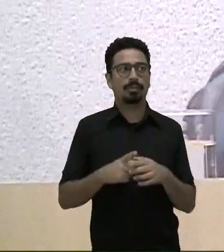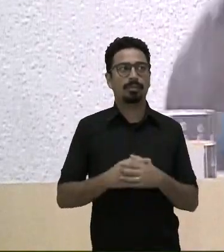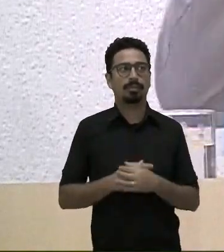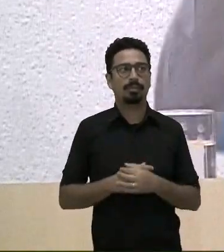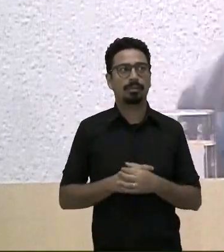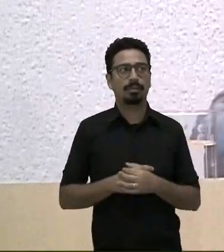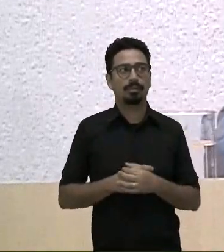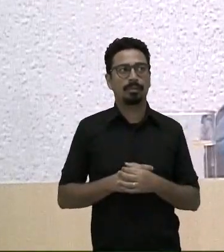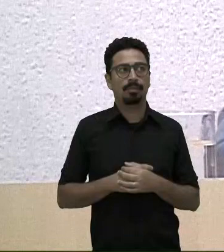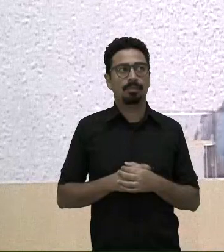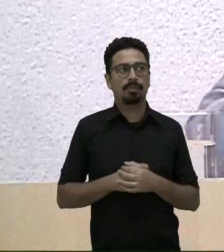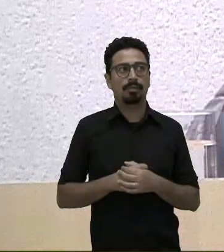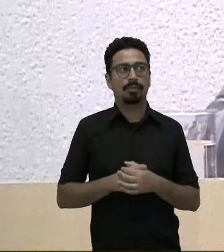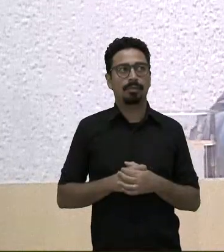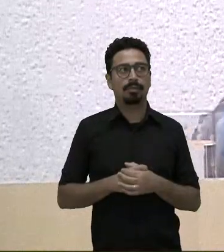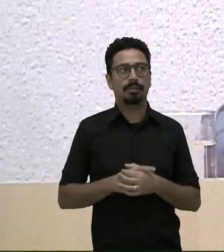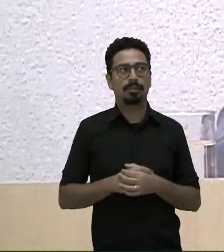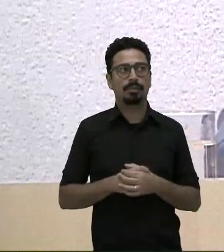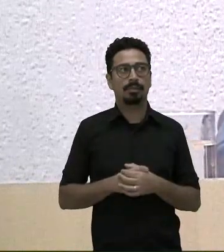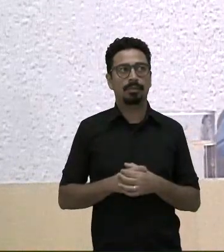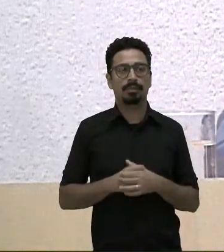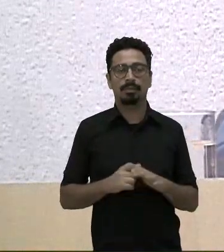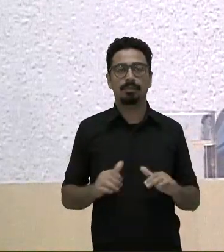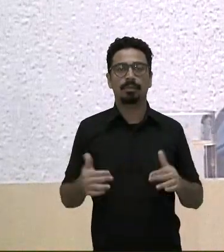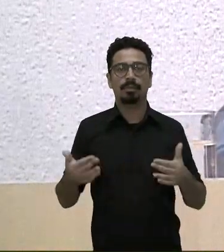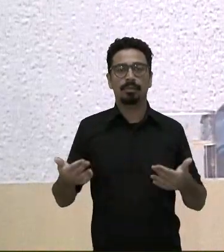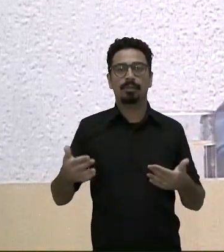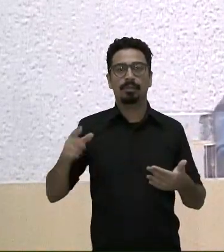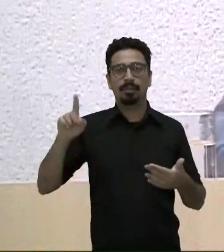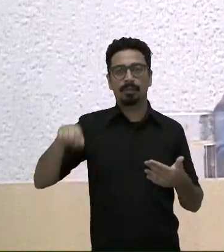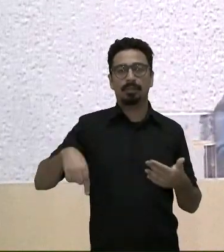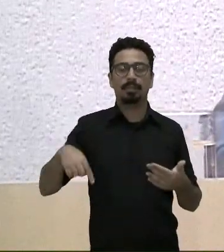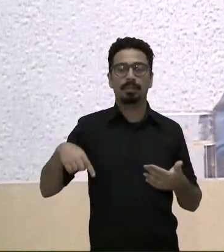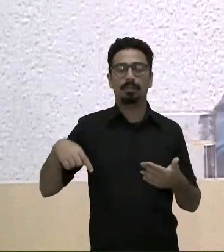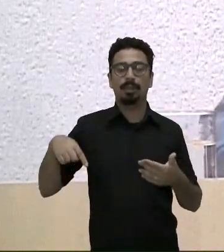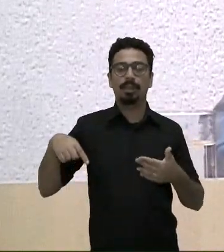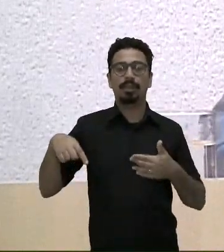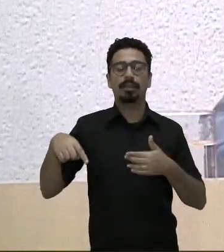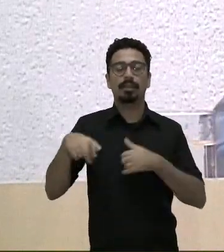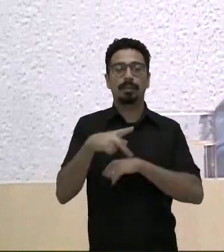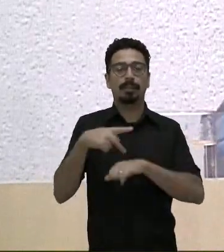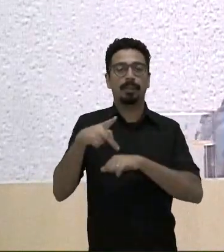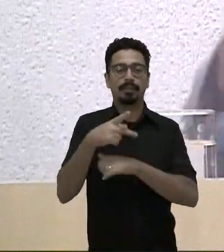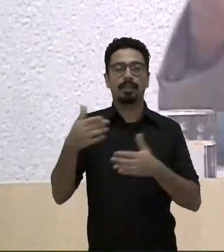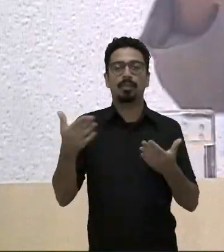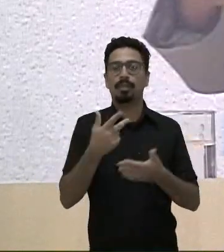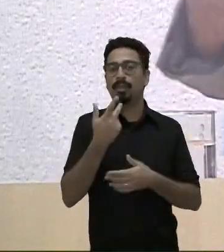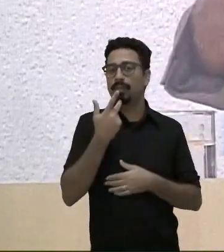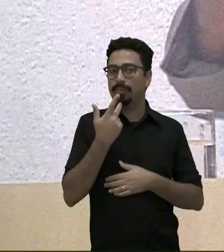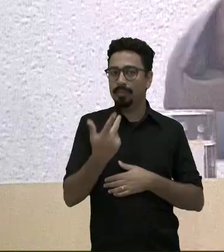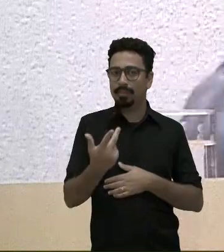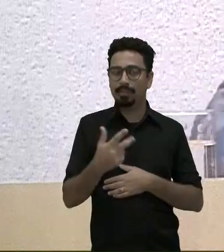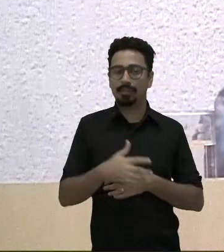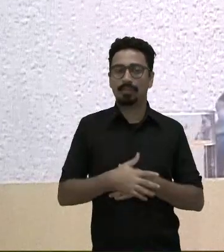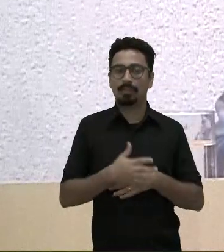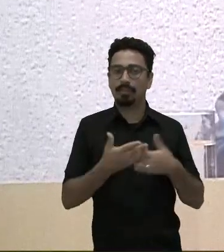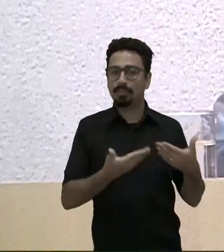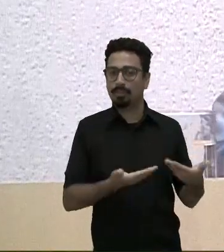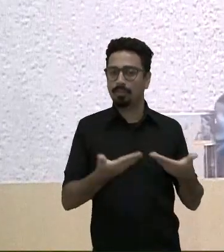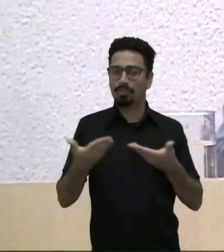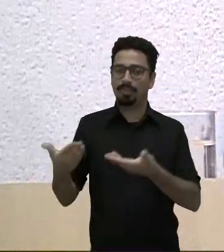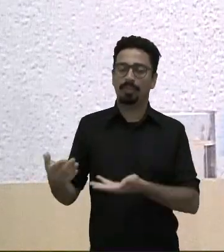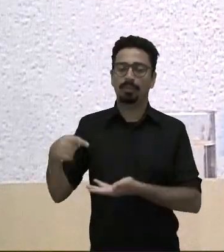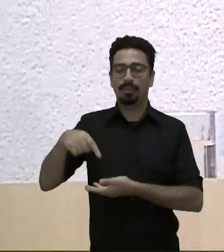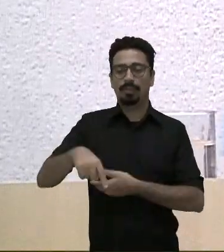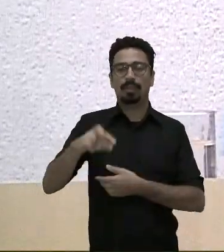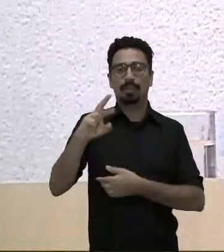Desde o começo até o fim da nossa história como trabalhador desse país. Quero que você dê a palavra, não, convidá-la via frente,